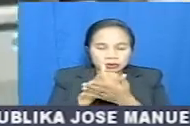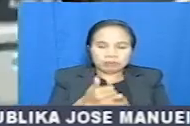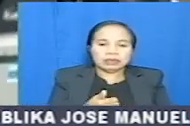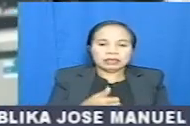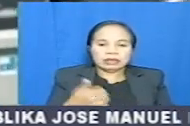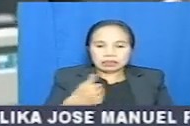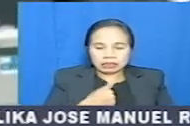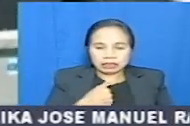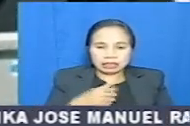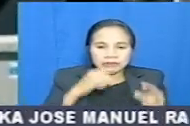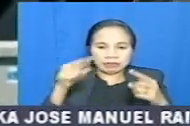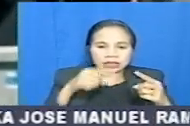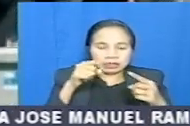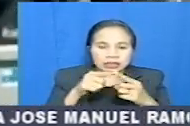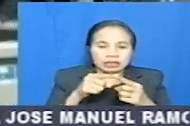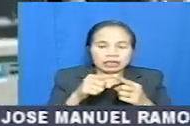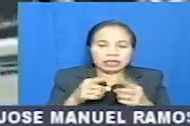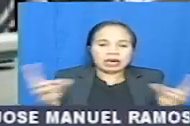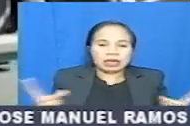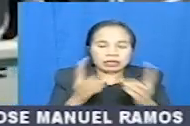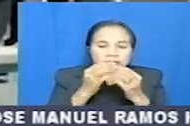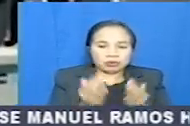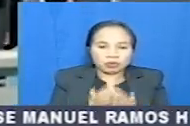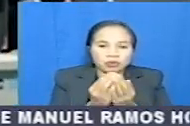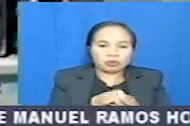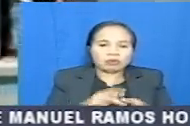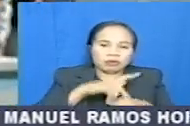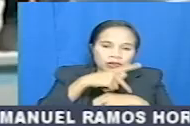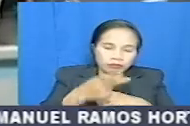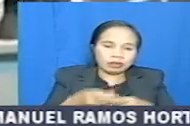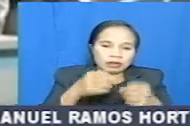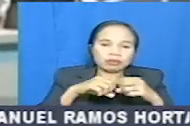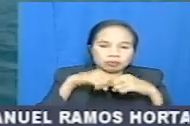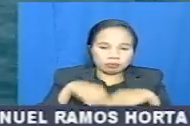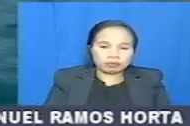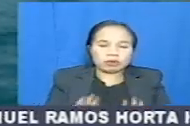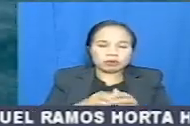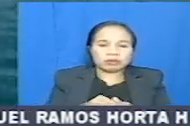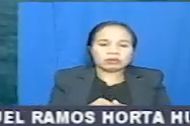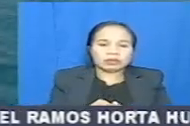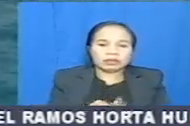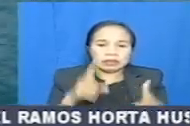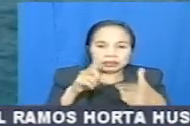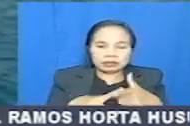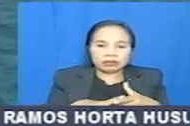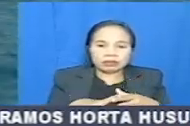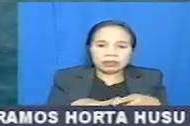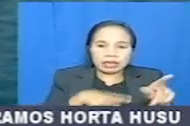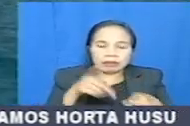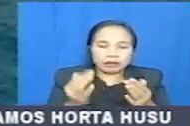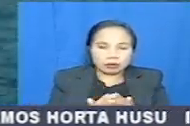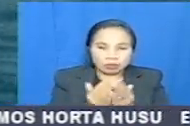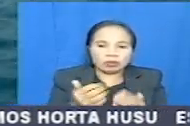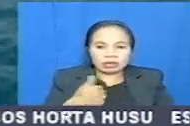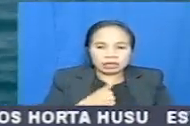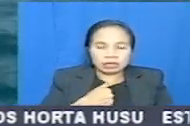vida bain hira acontece robak fila o romout ne primeiro segundo ba rona in sira labele